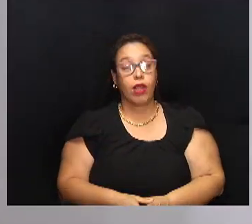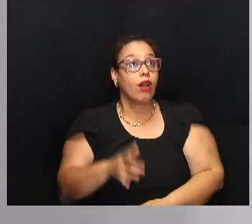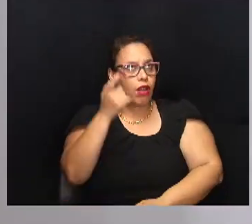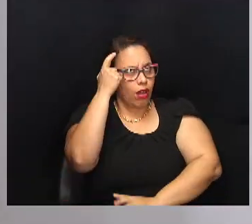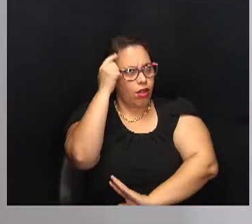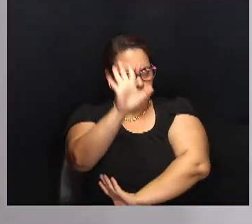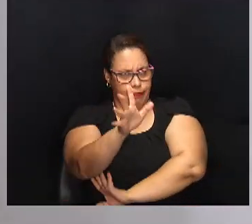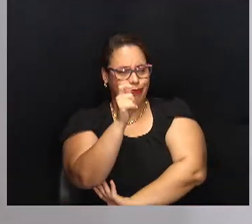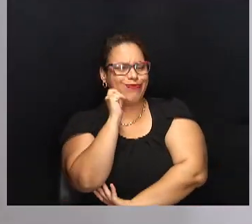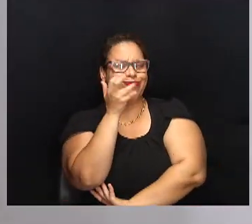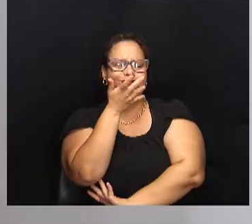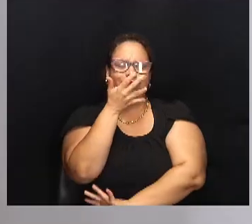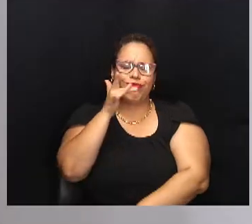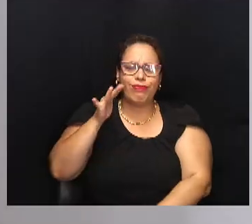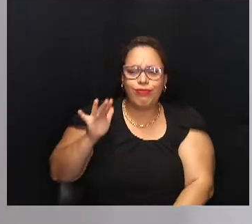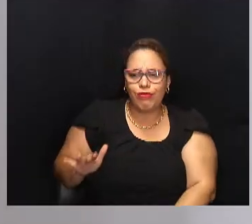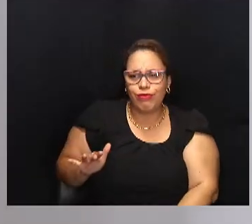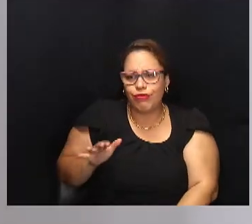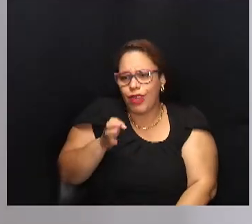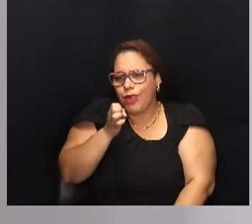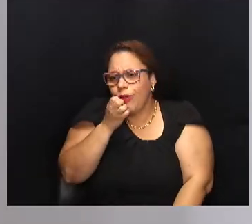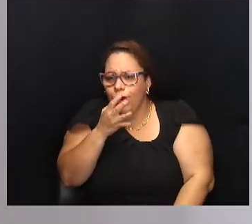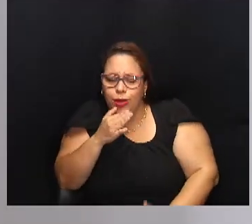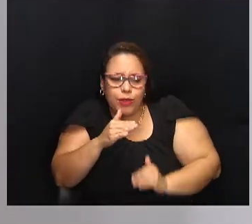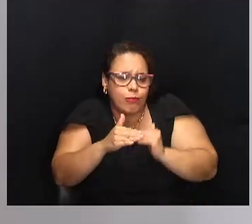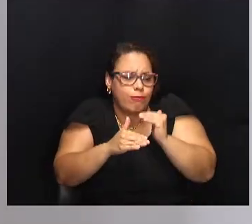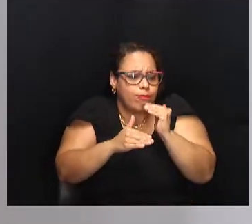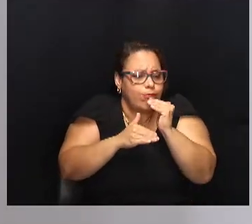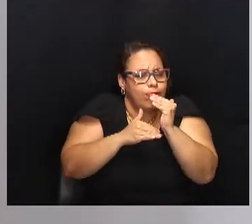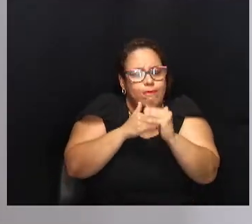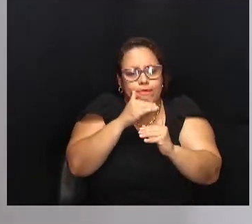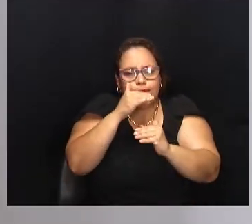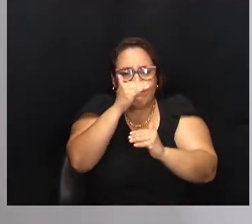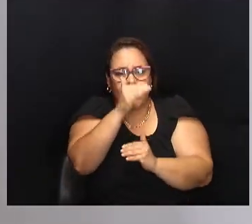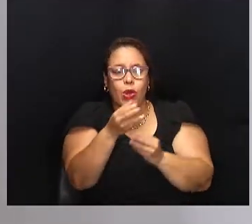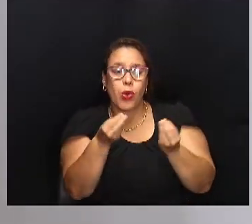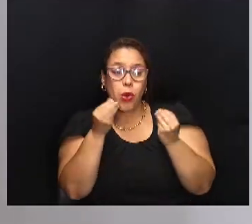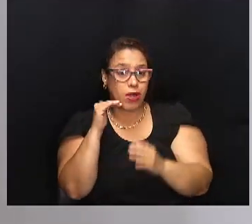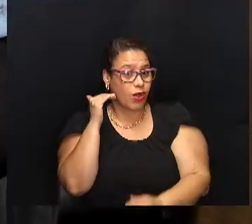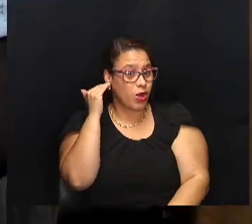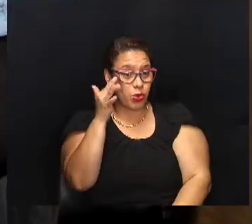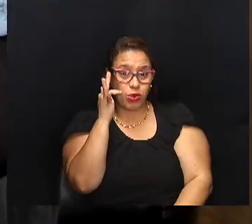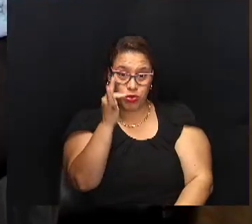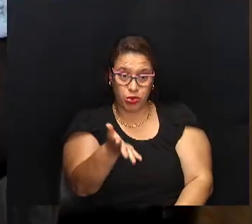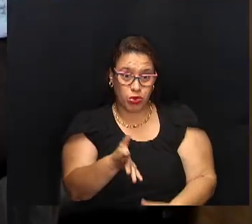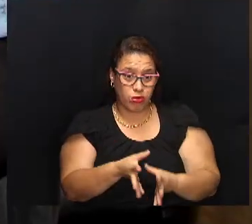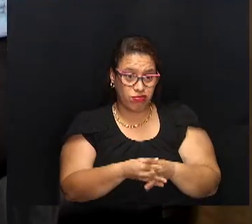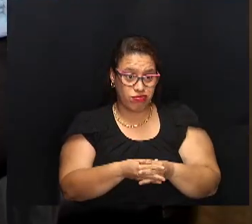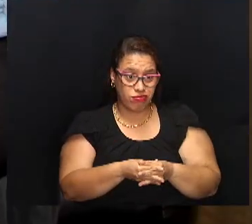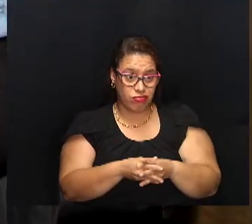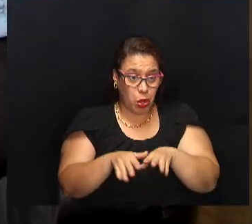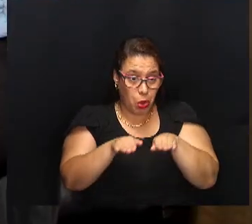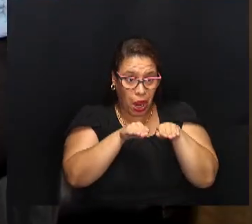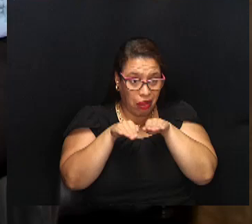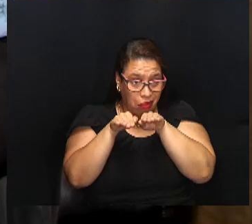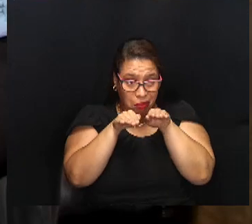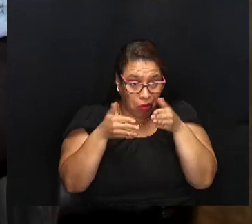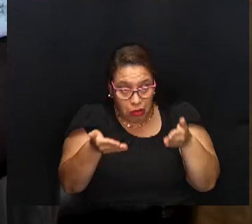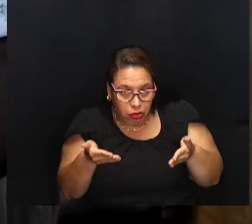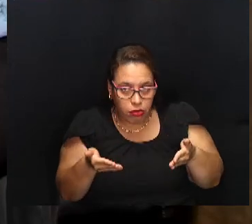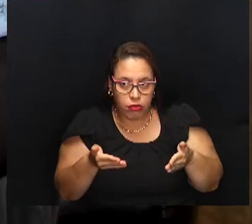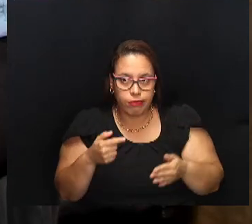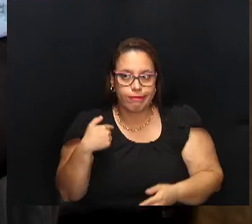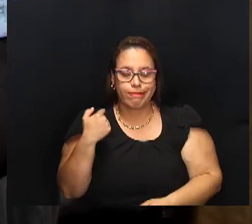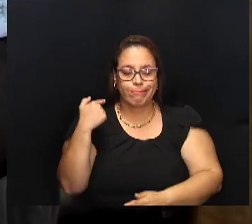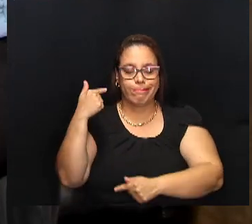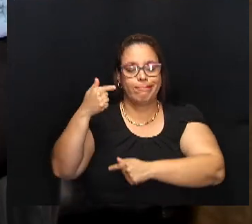toda a sua infância, se ela não é boa construída, bem construída, como ele será um adulto? Né, com qual equilíbrio ele vai ter. E a nossa